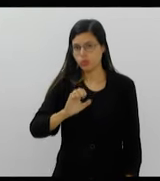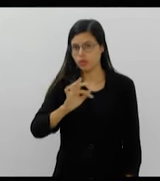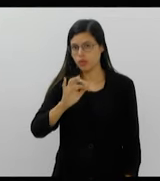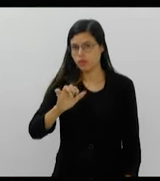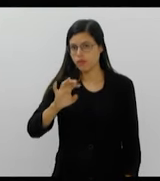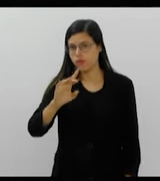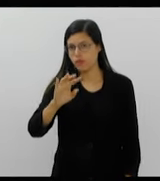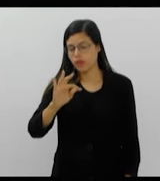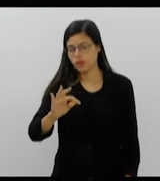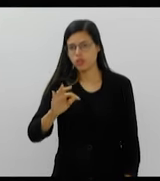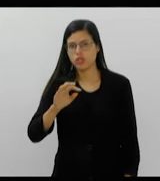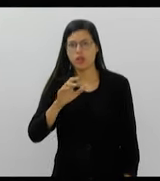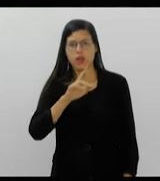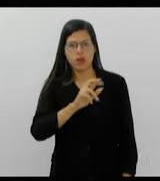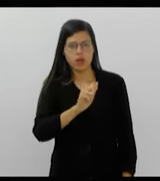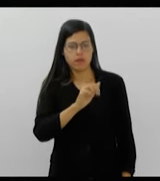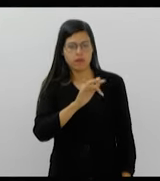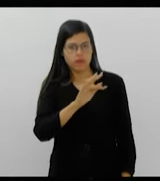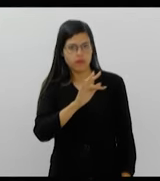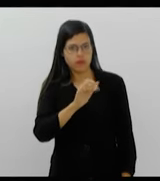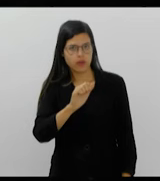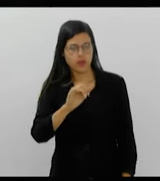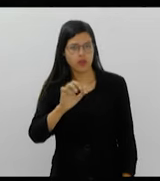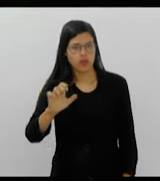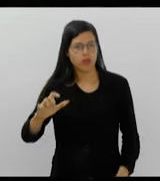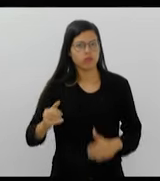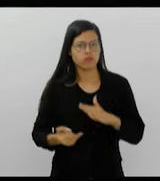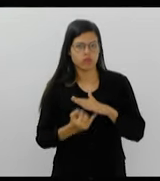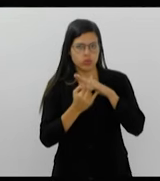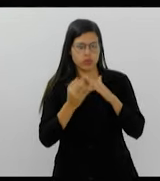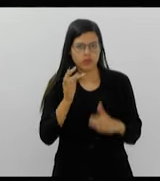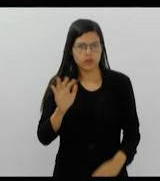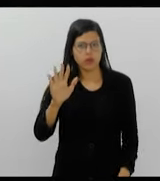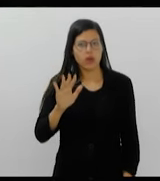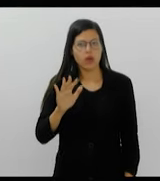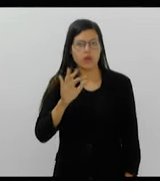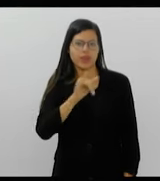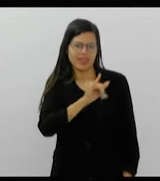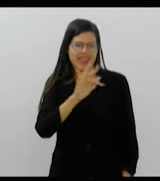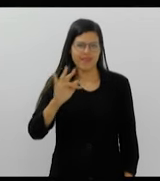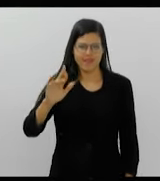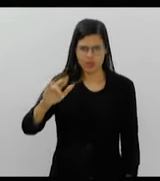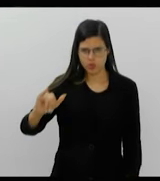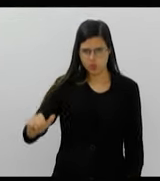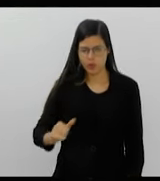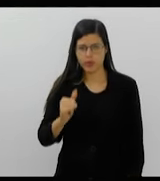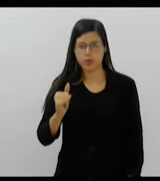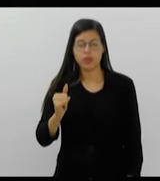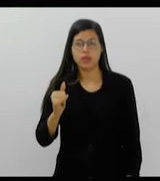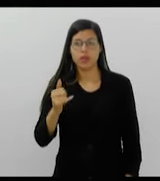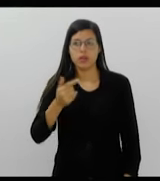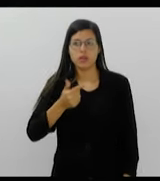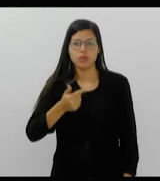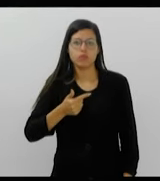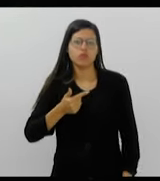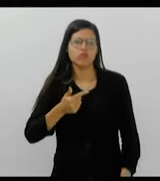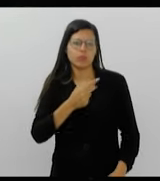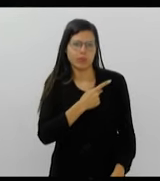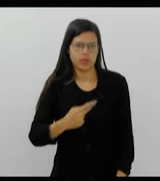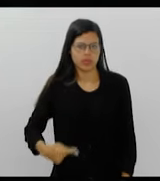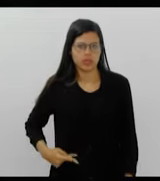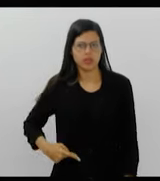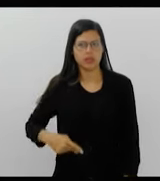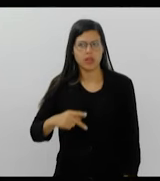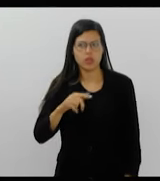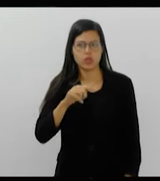Almada, reitor do Instituto Federal de Educação e Ciência e Tecnologia do Rio de Janeiro, IFRJ, e vice-presidente do FRIPERJ,